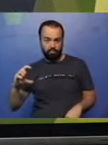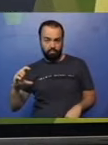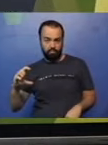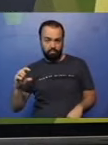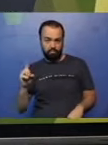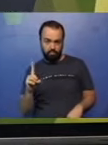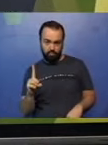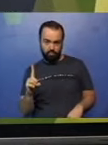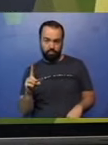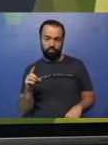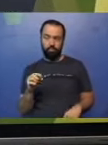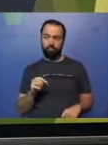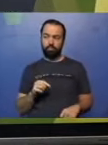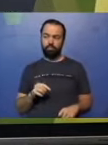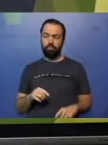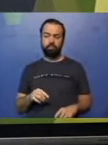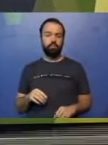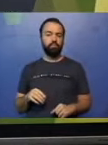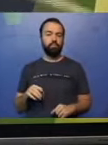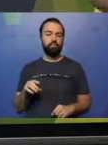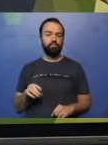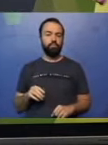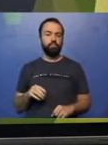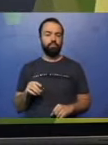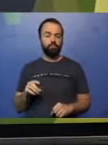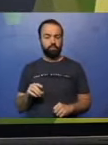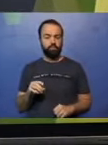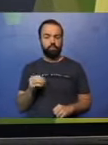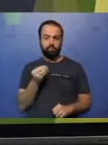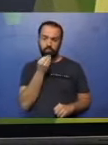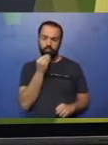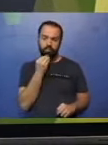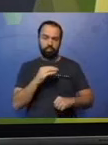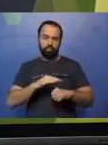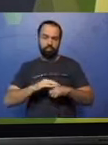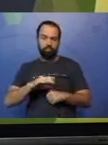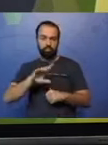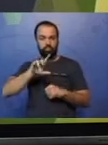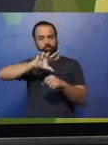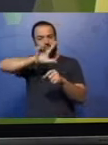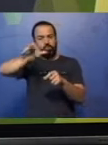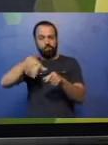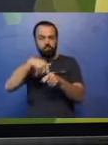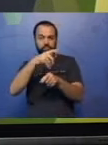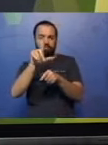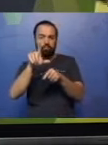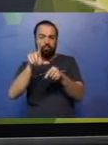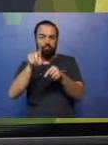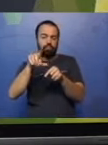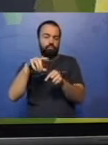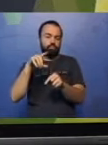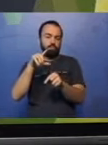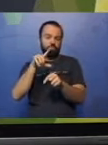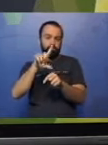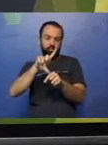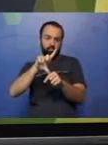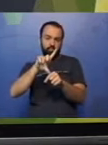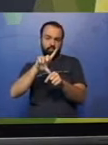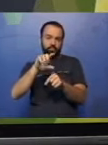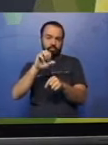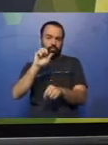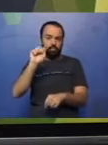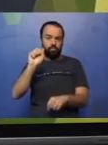Portanto, há mais chance do ponteiro parar no azul do que no